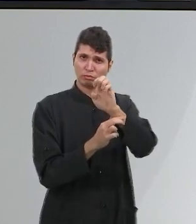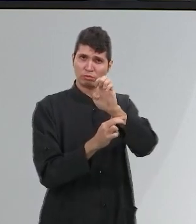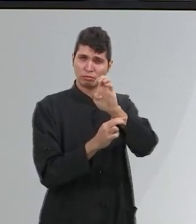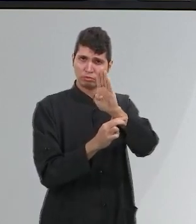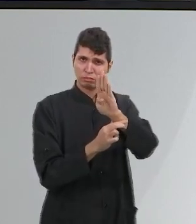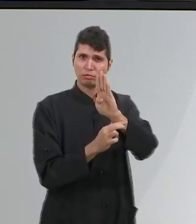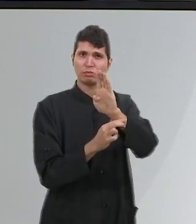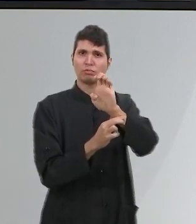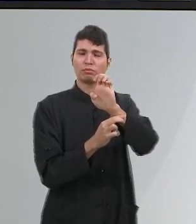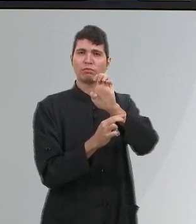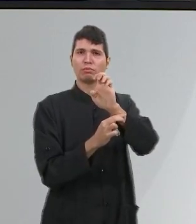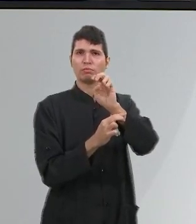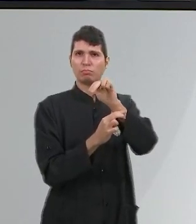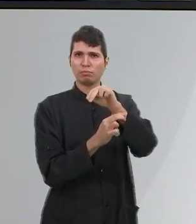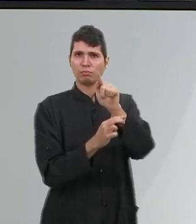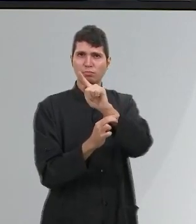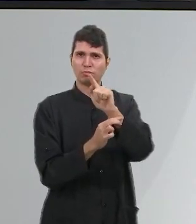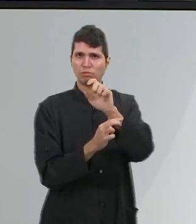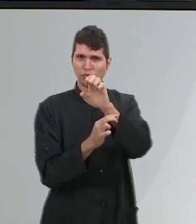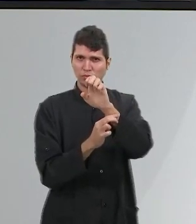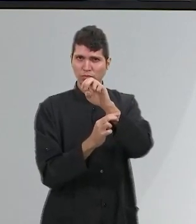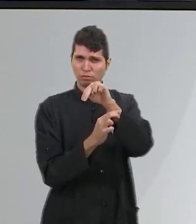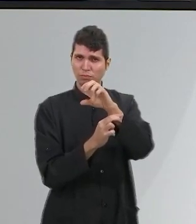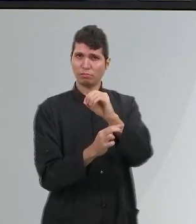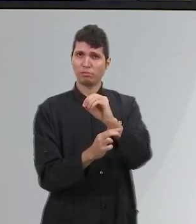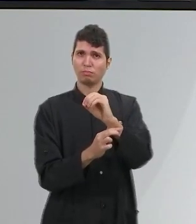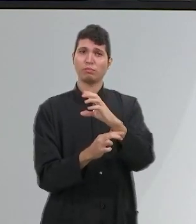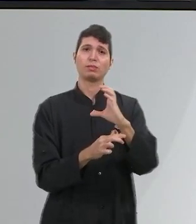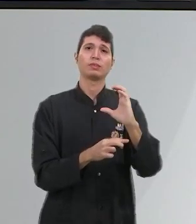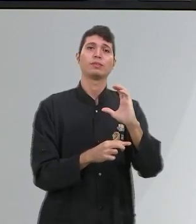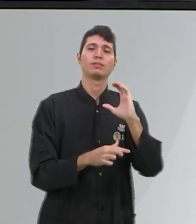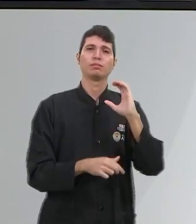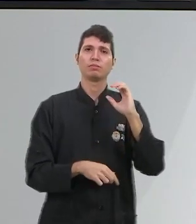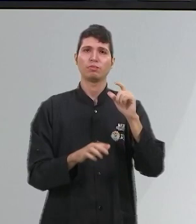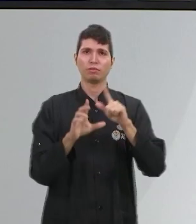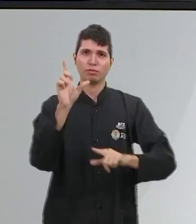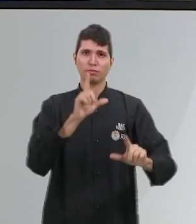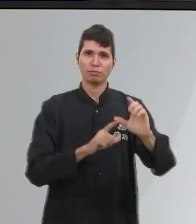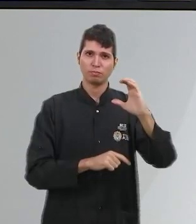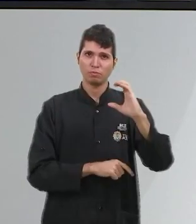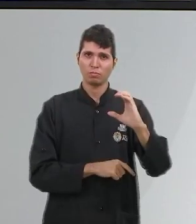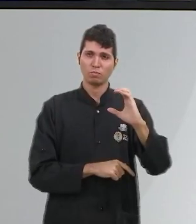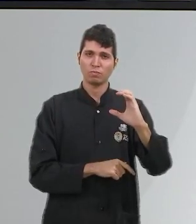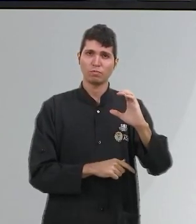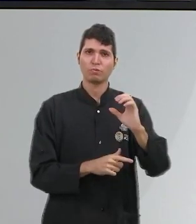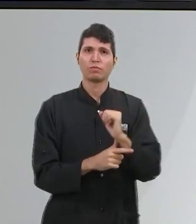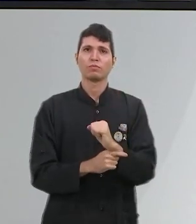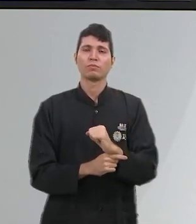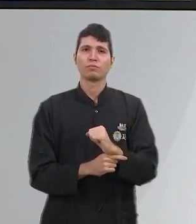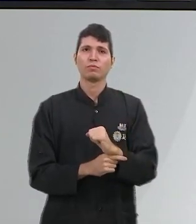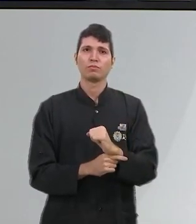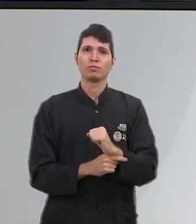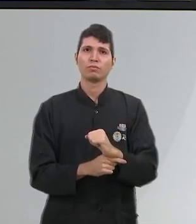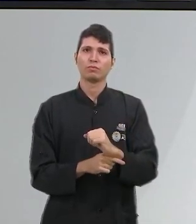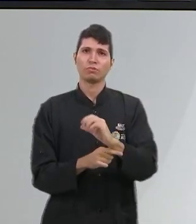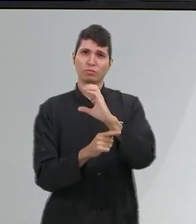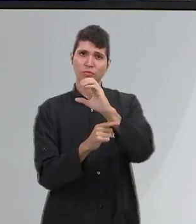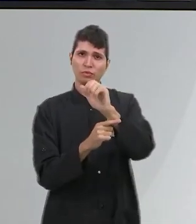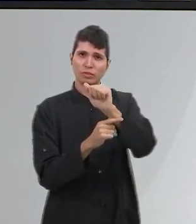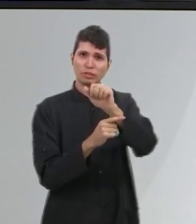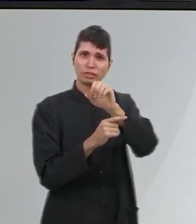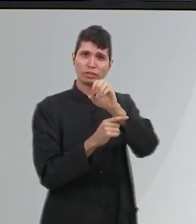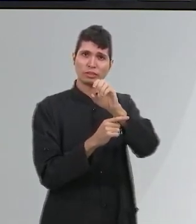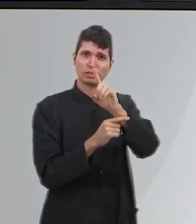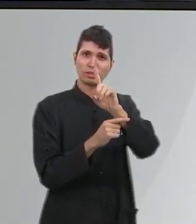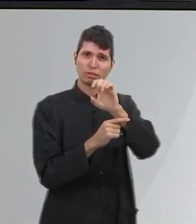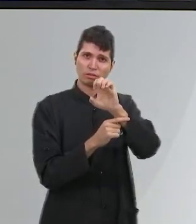eu já posso excluir a letra B. C, a cadeia principal mista. O que é uma cadeia principal